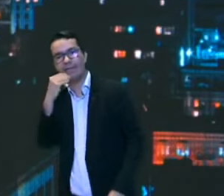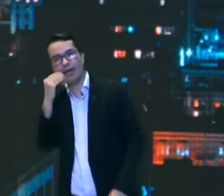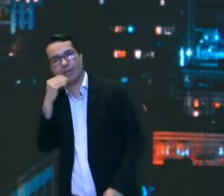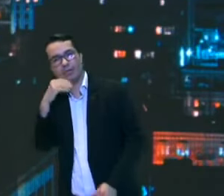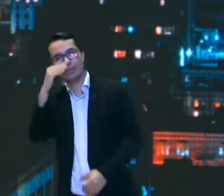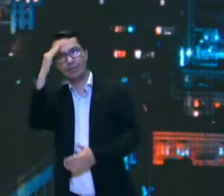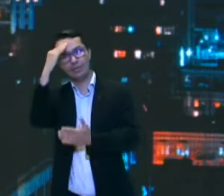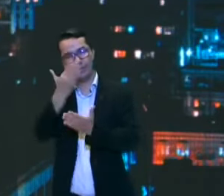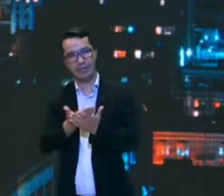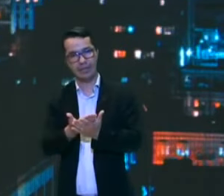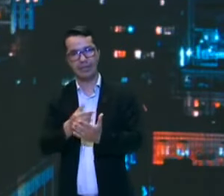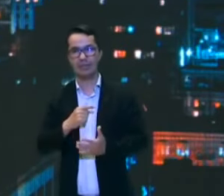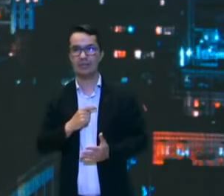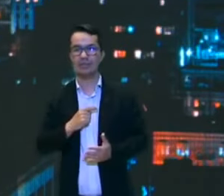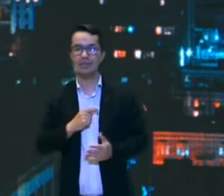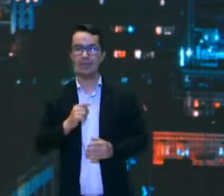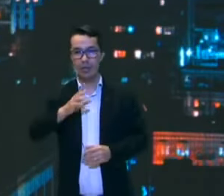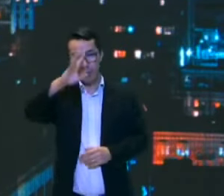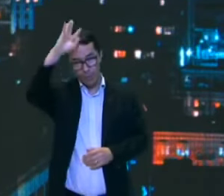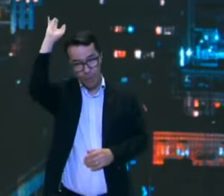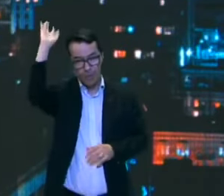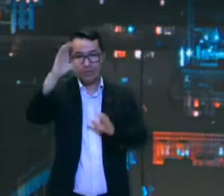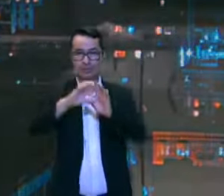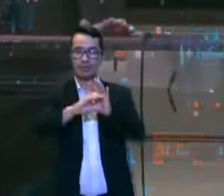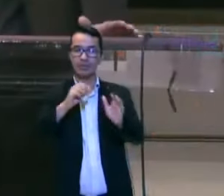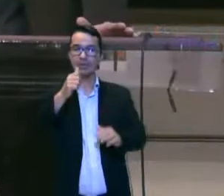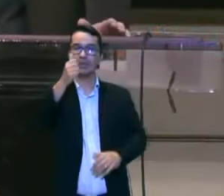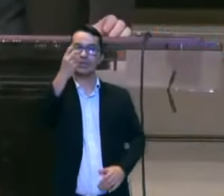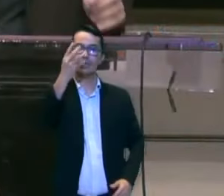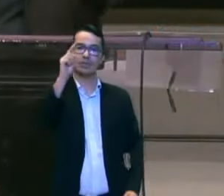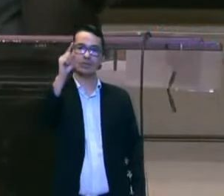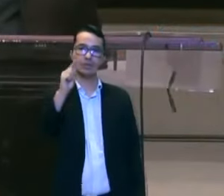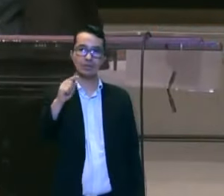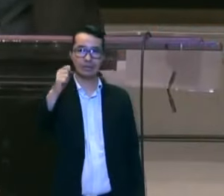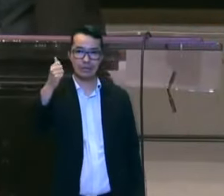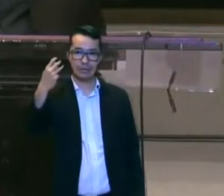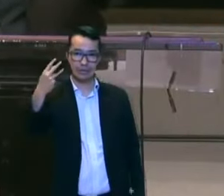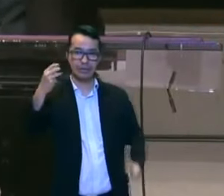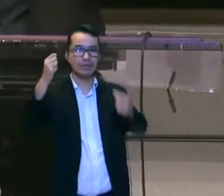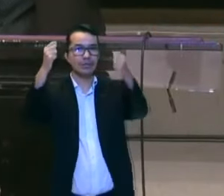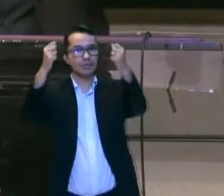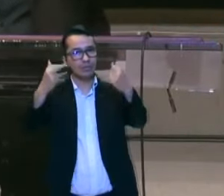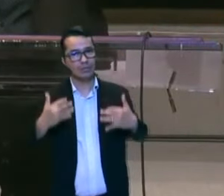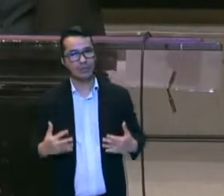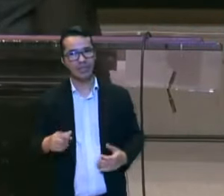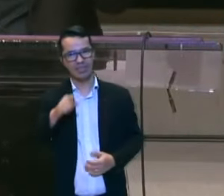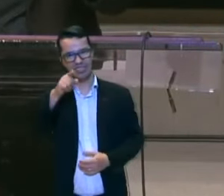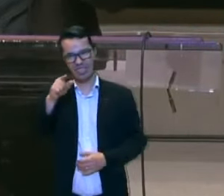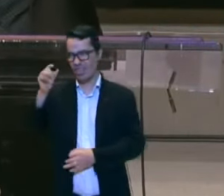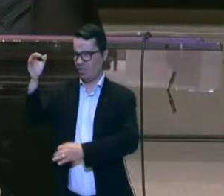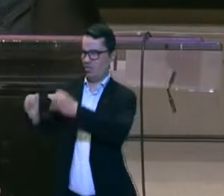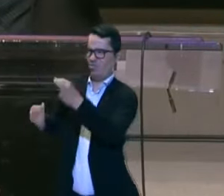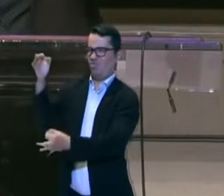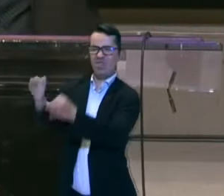portanto, deixem de julgar uns aos outros, pelo contrário, tomem a decisão de não pôr tropeço